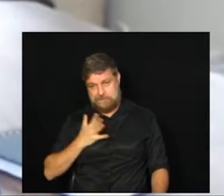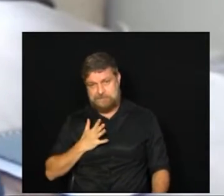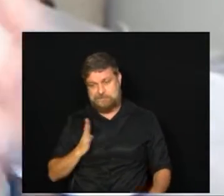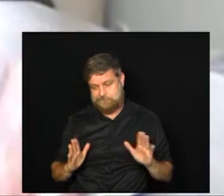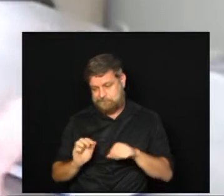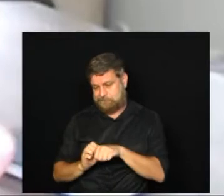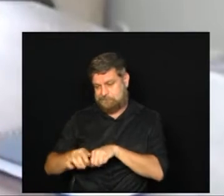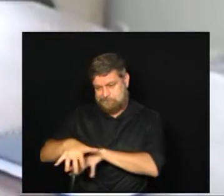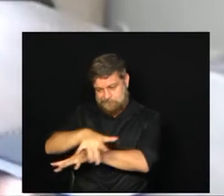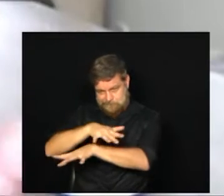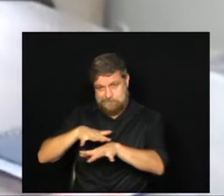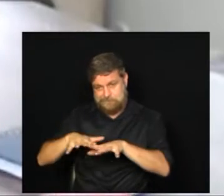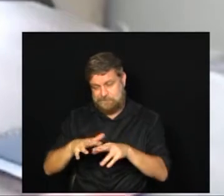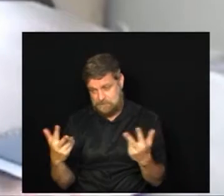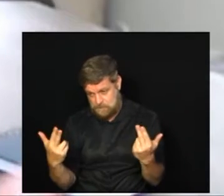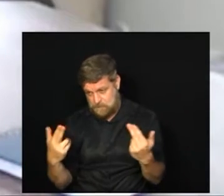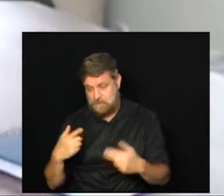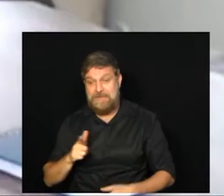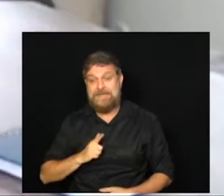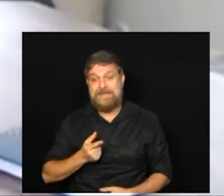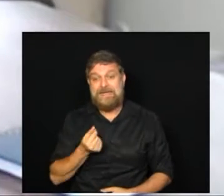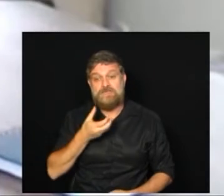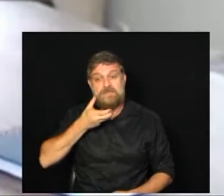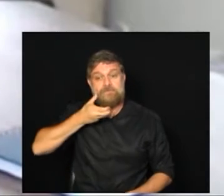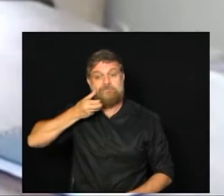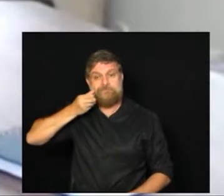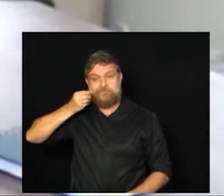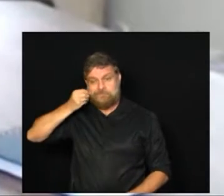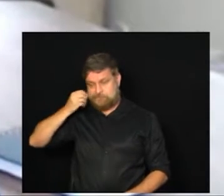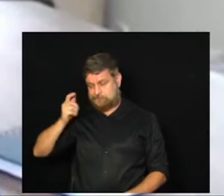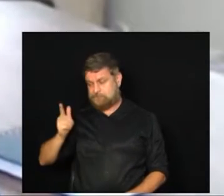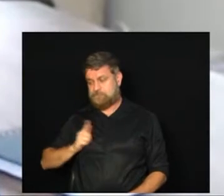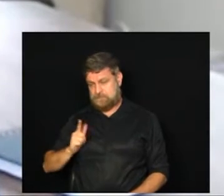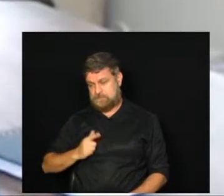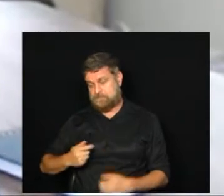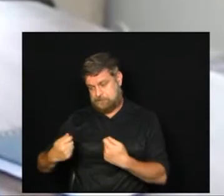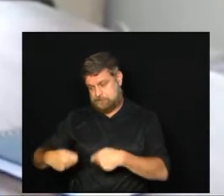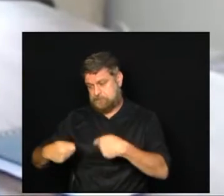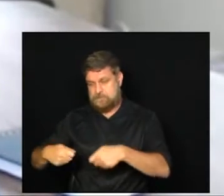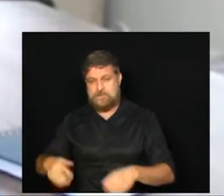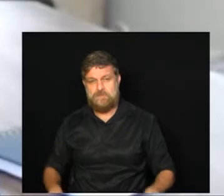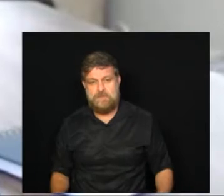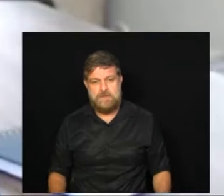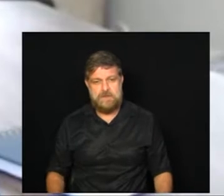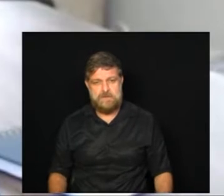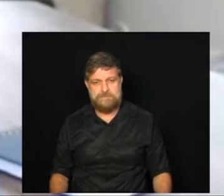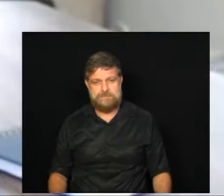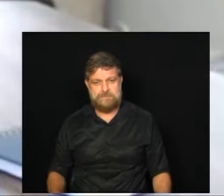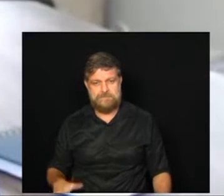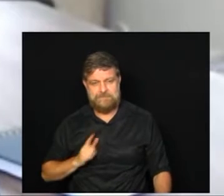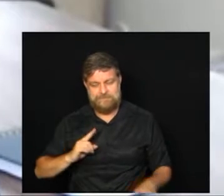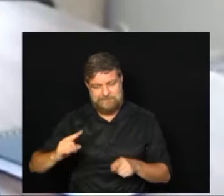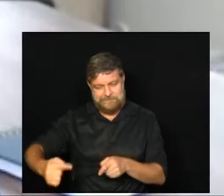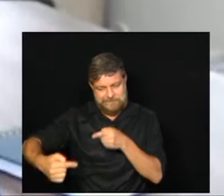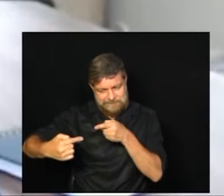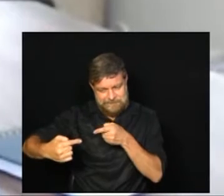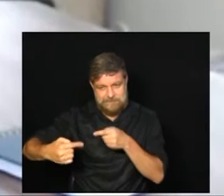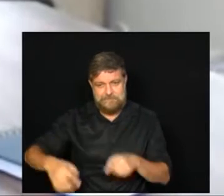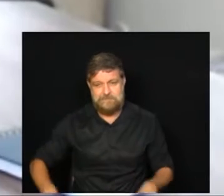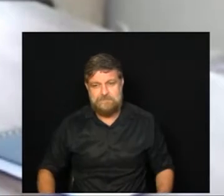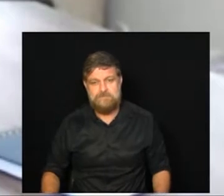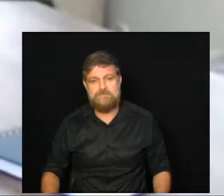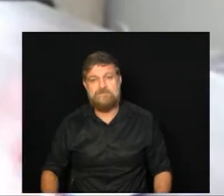pandemia, algum outro imprevisto, né, elas precisam estar preparadas. Então, de uma maneira mais desafiadora,